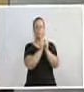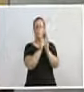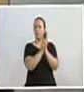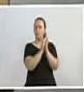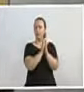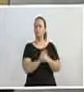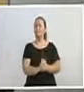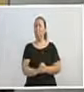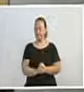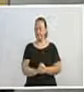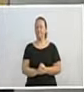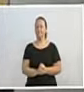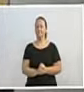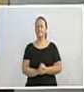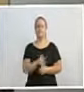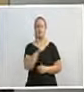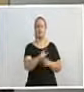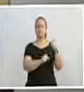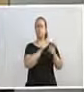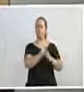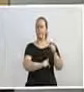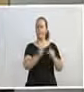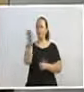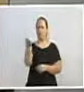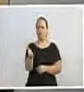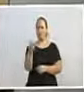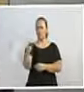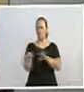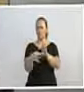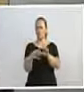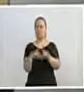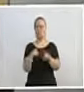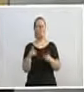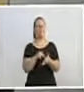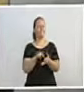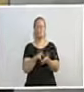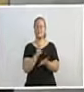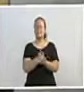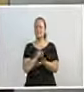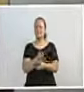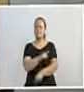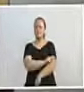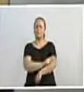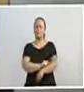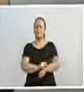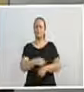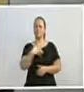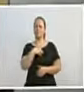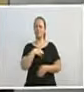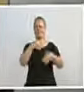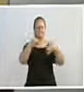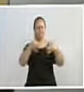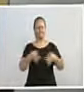ele trabalhando para Vossa Excelência, o Celso com toda aquela educação, com aquela gentileza, né, me recebeu